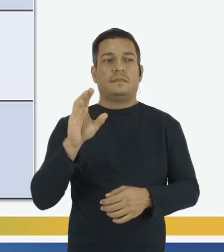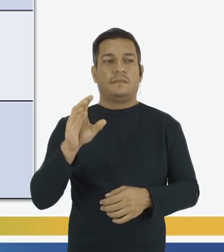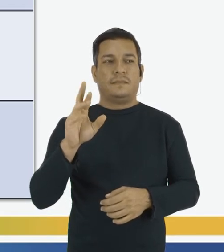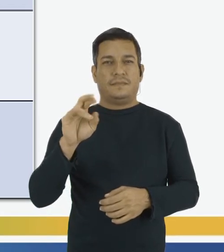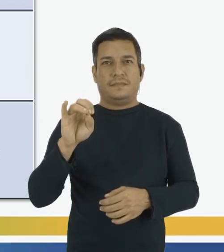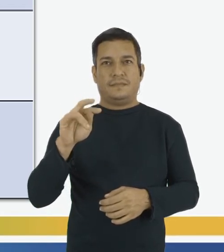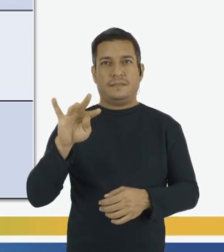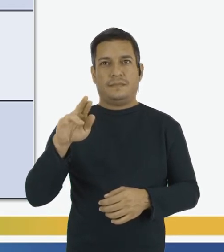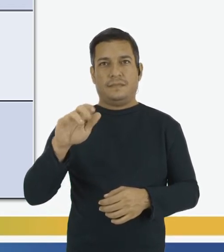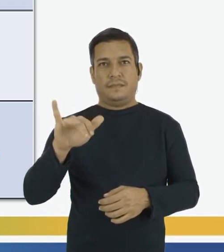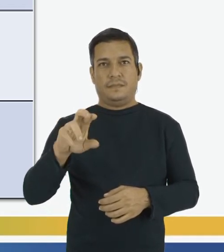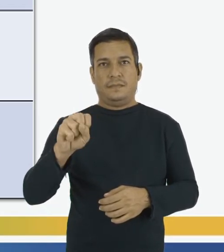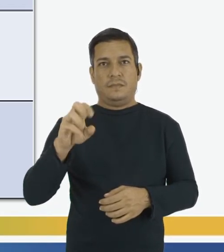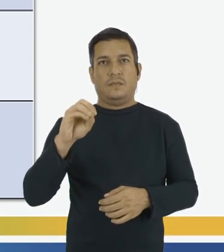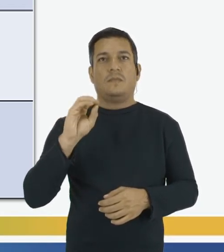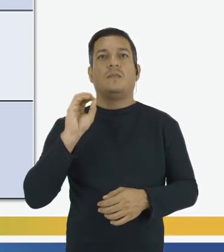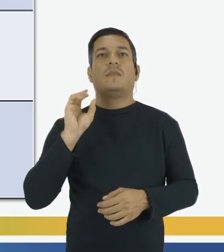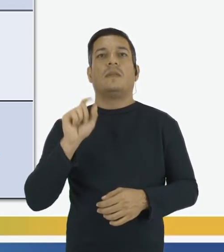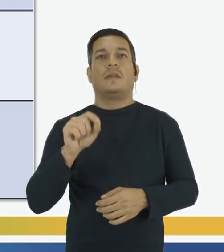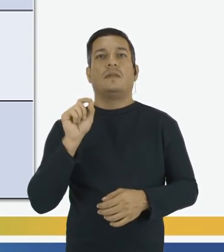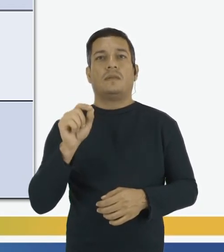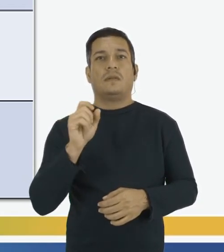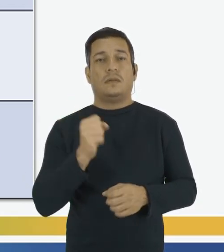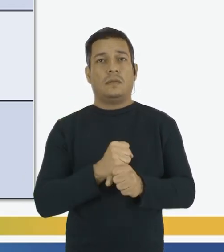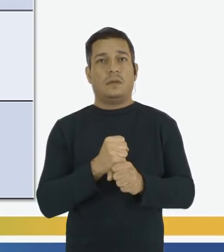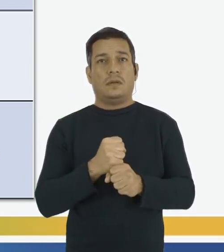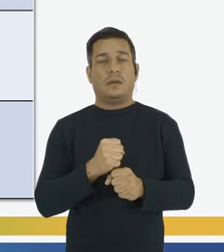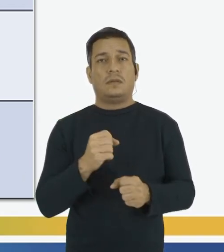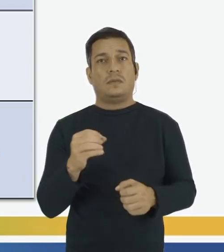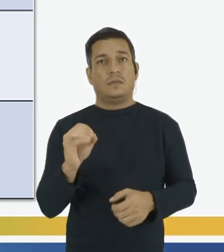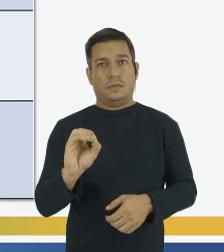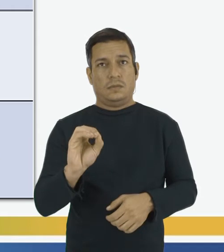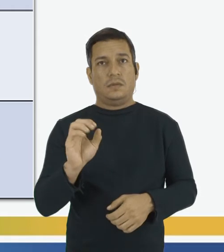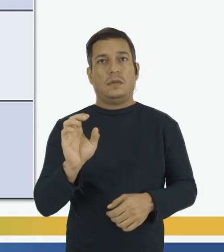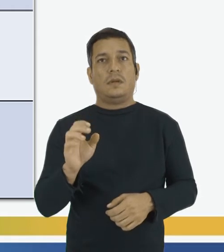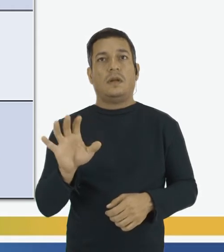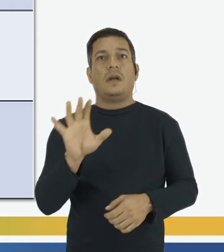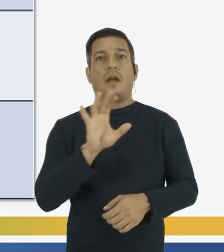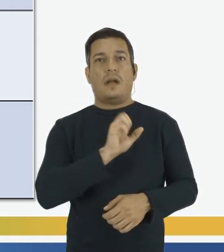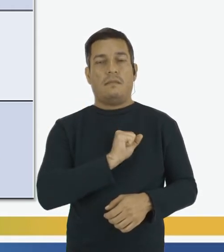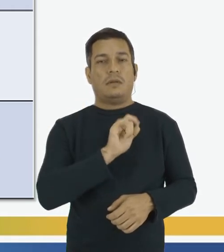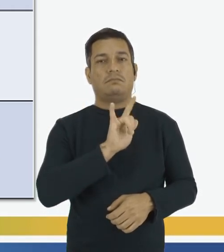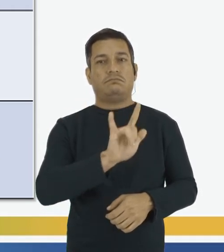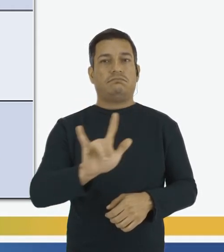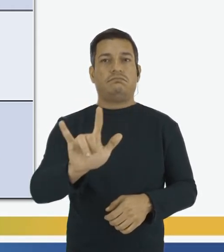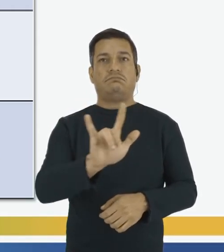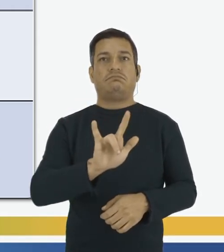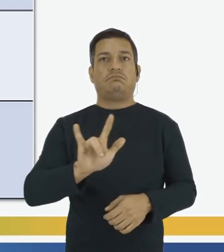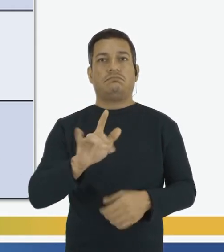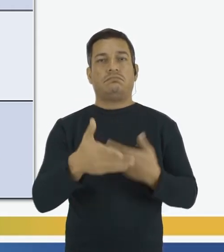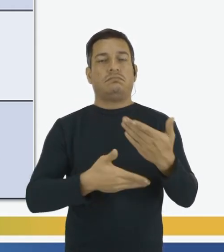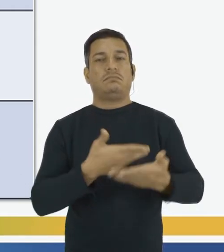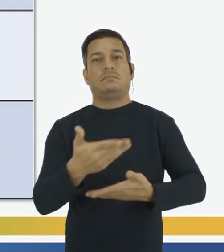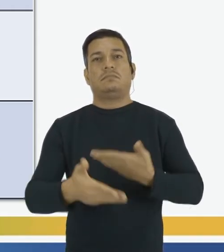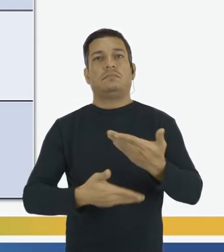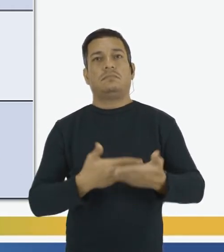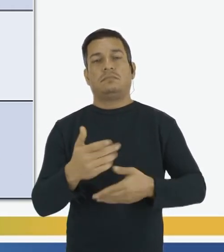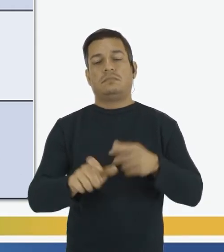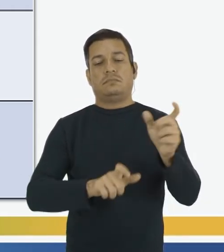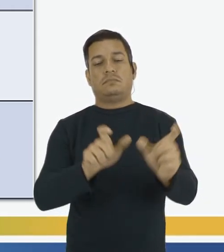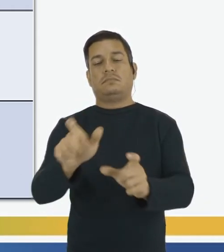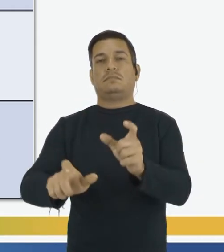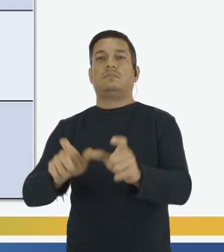zero, tá? Ano zero, quando inicia tudo, é assim, o princípio ético, amai-vos uns